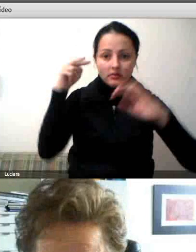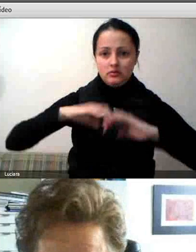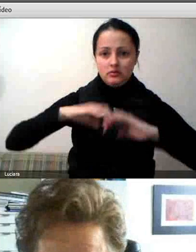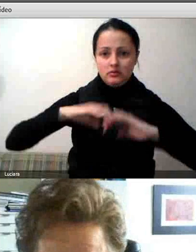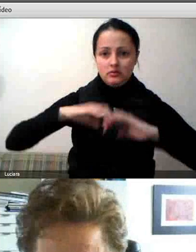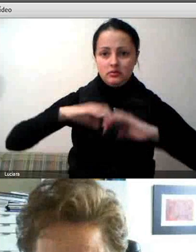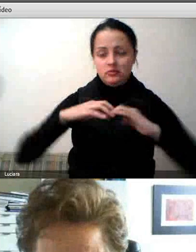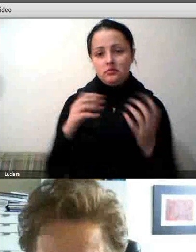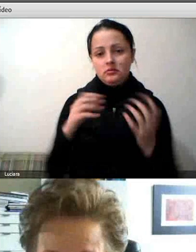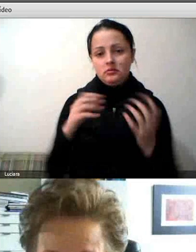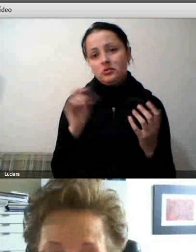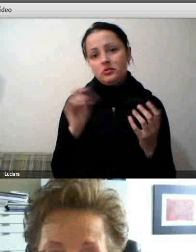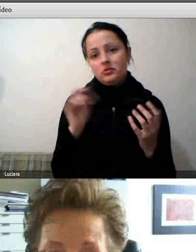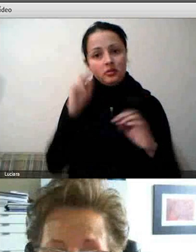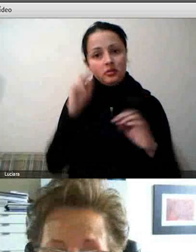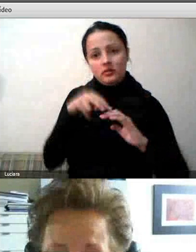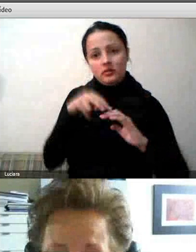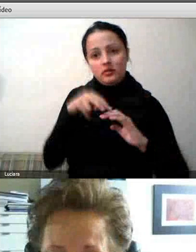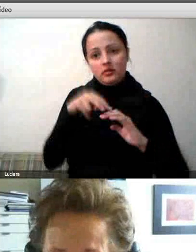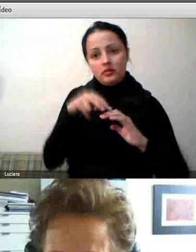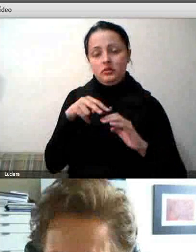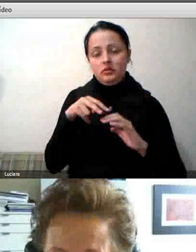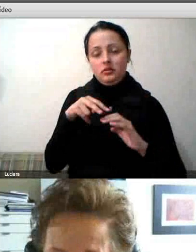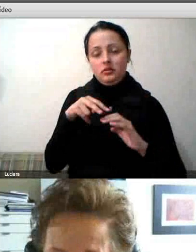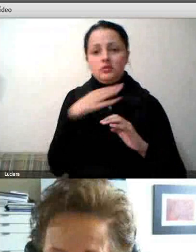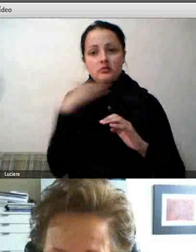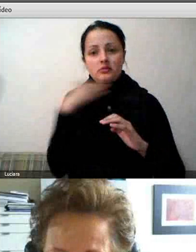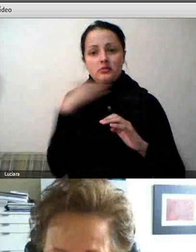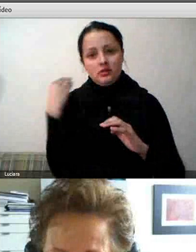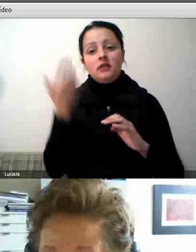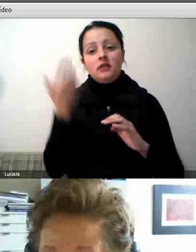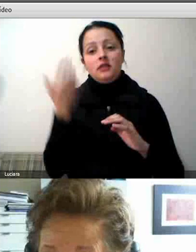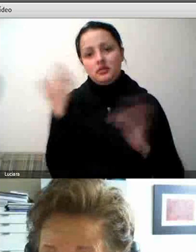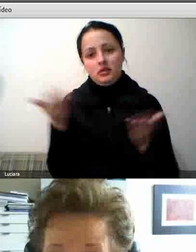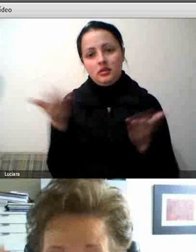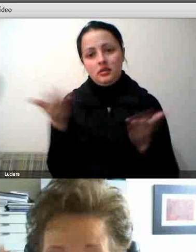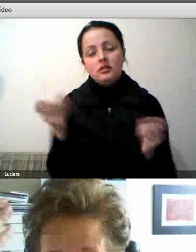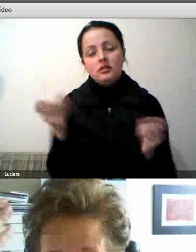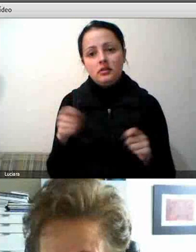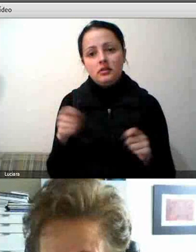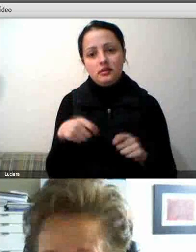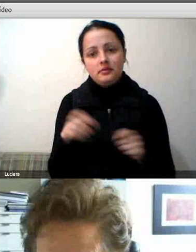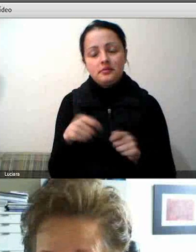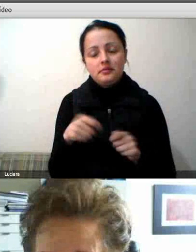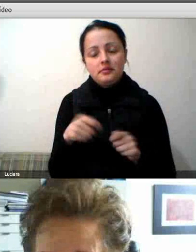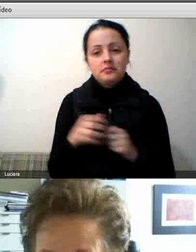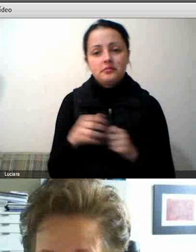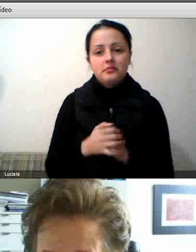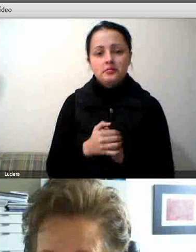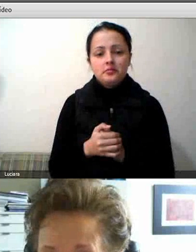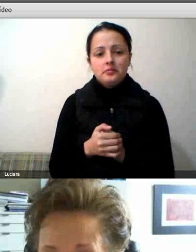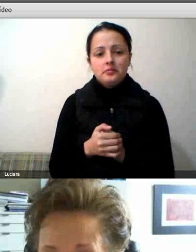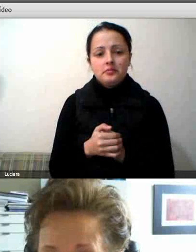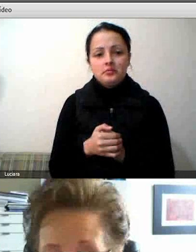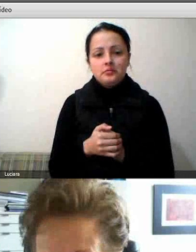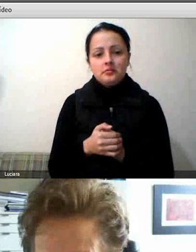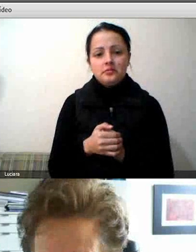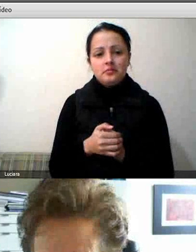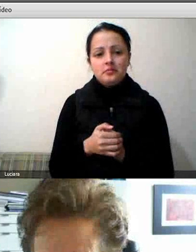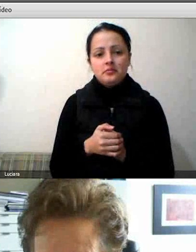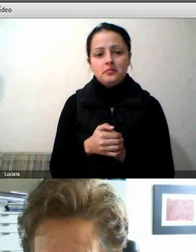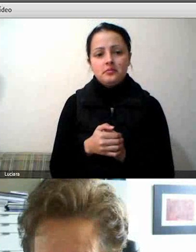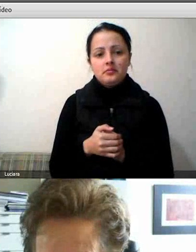cérebro funcionando. Porque para abrir o cérebro do homem e observar, tinha que abrir o crânio. E isso era